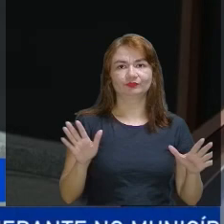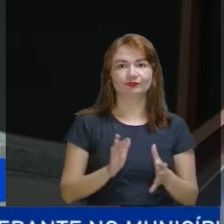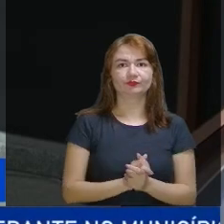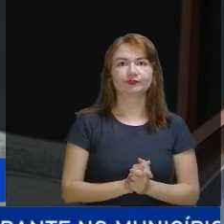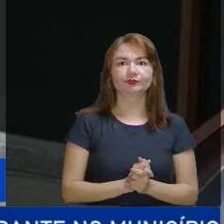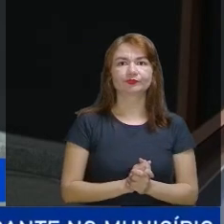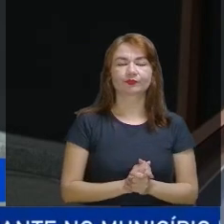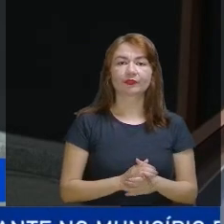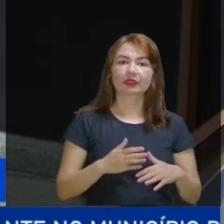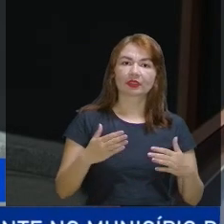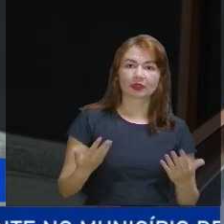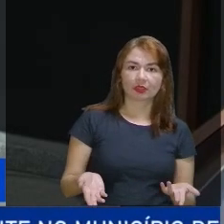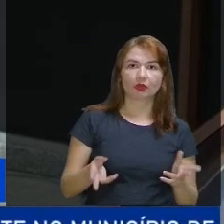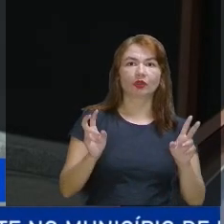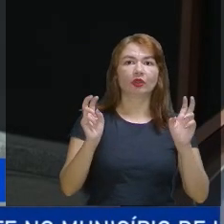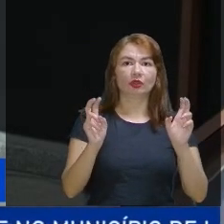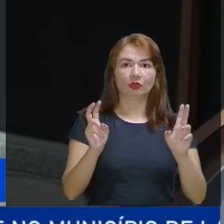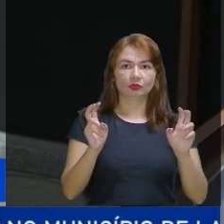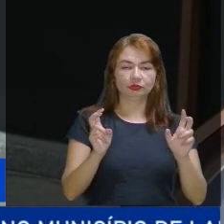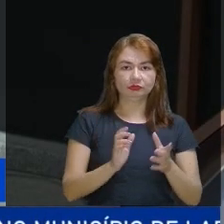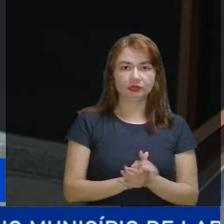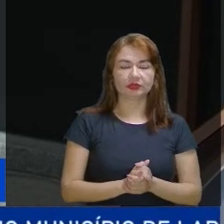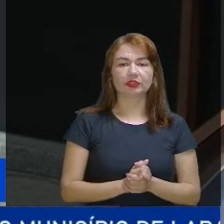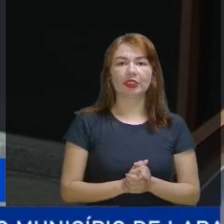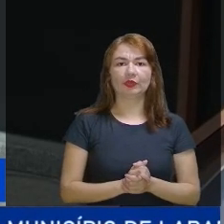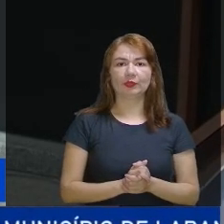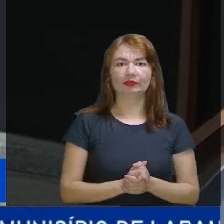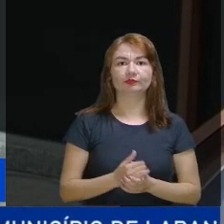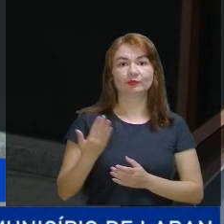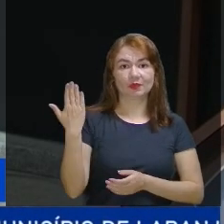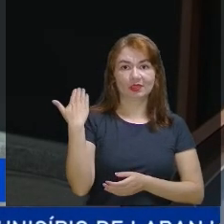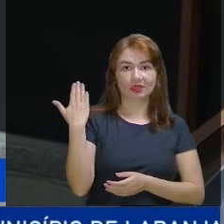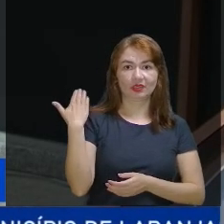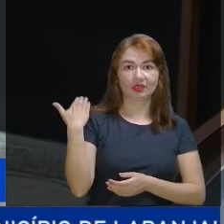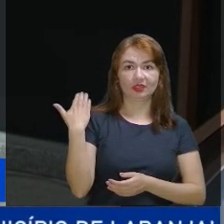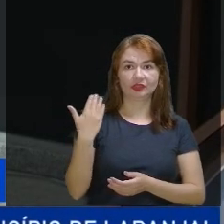direito, Paulo Madeira. Na decisão proferida nos embargos